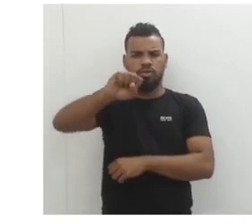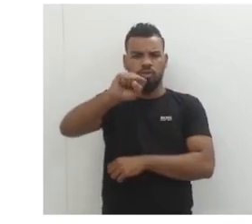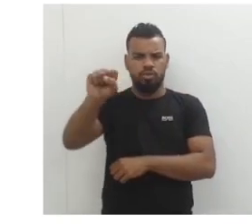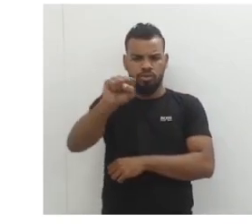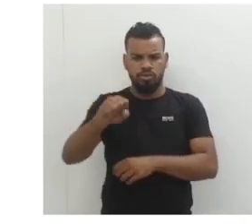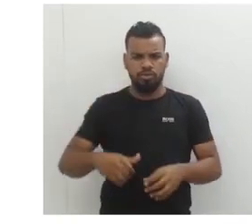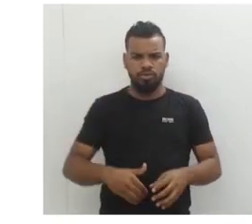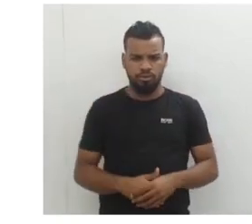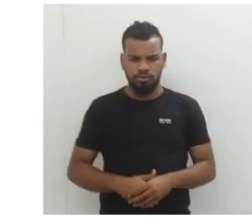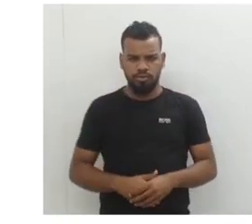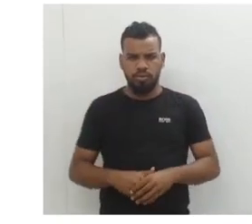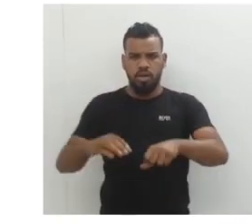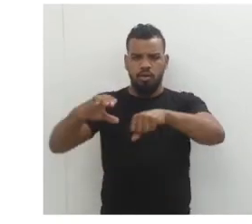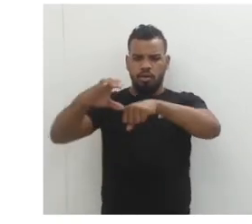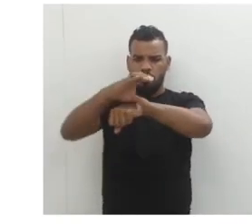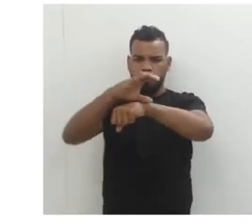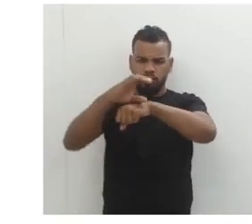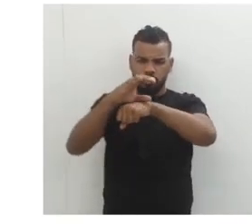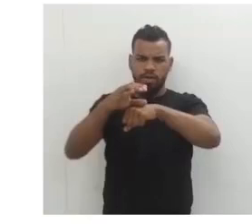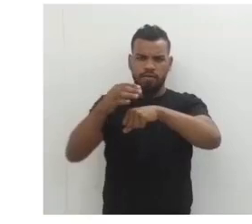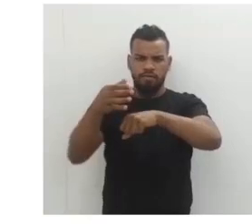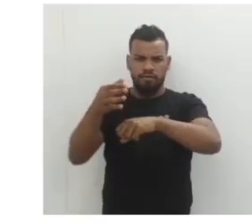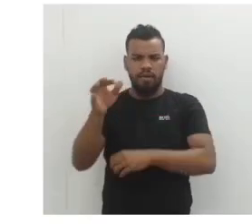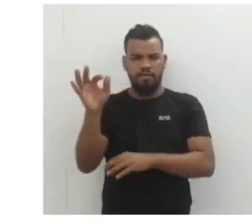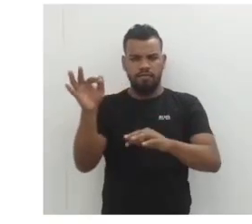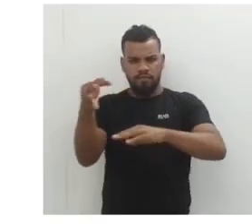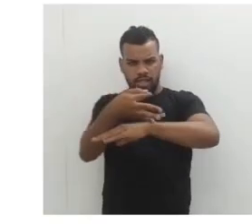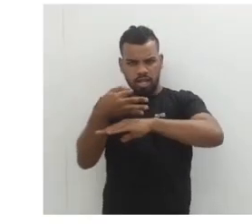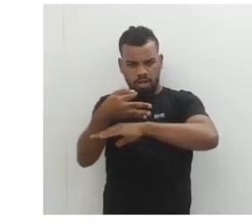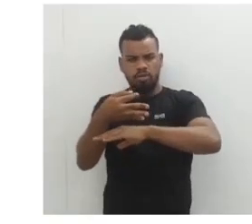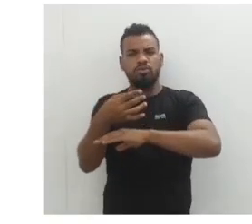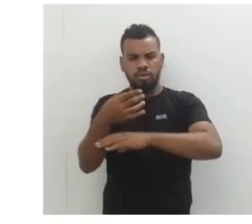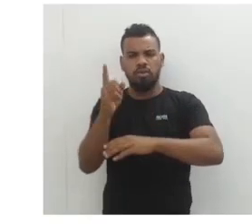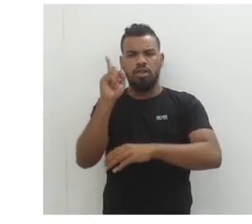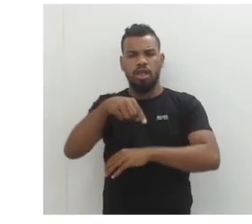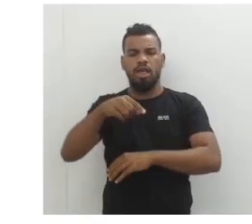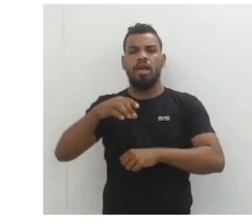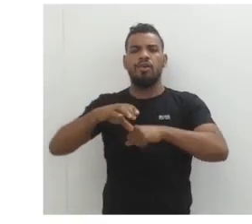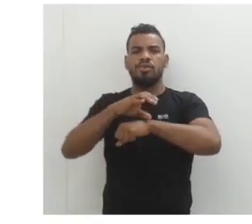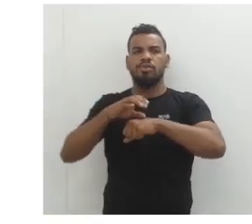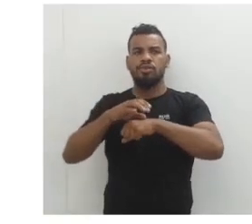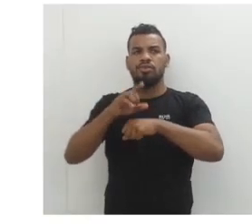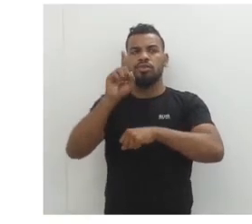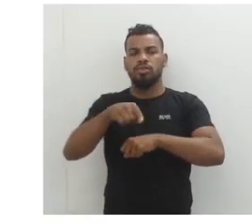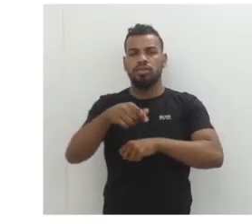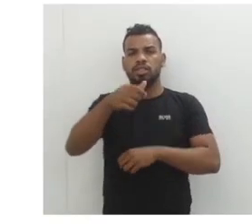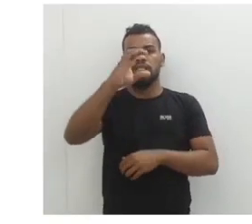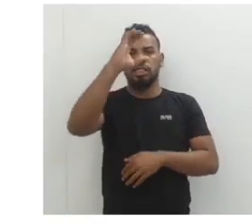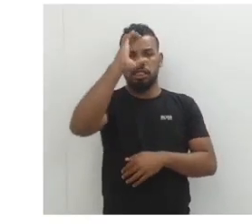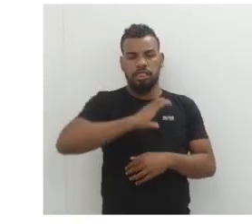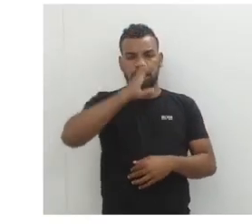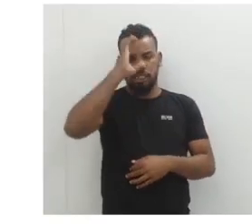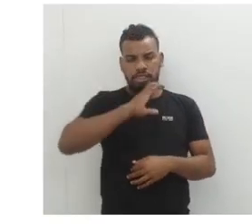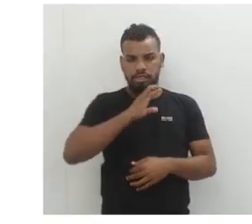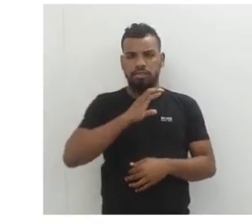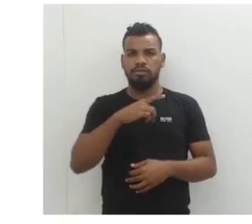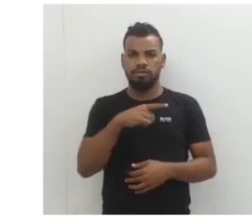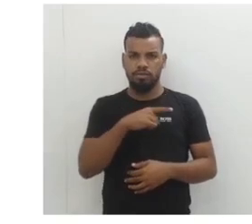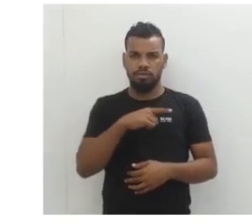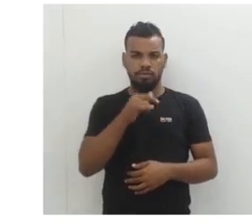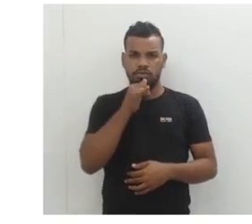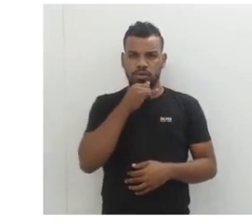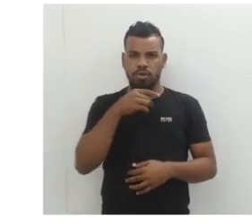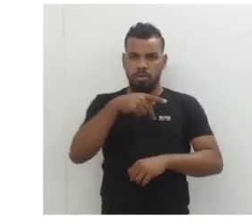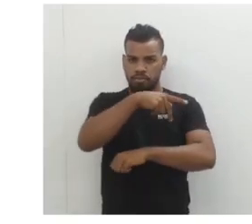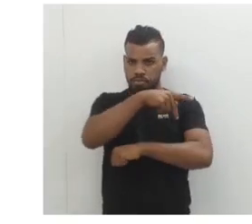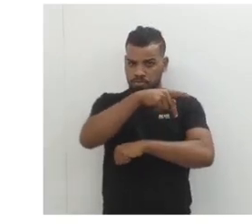1988. A Constituição Federal, que é considerada a Constituição Cidadã, tendo como